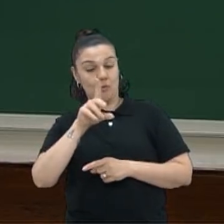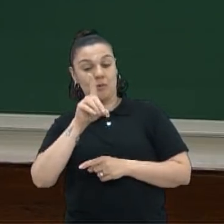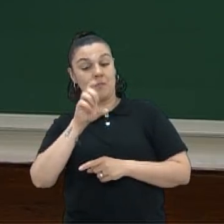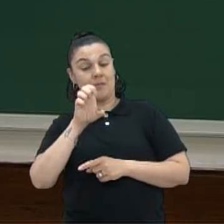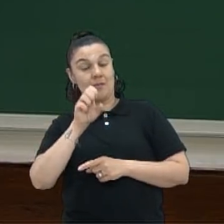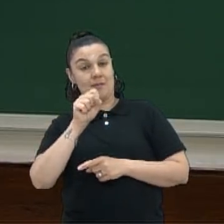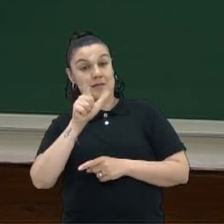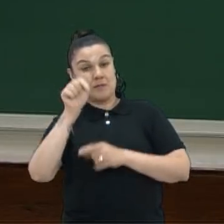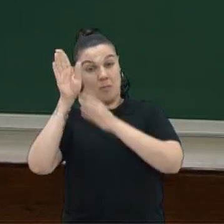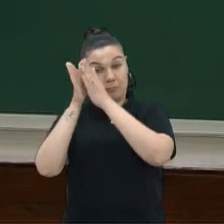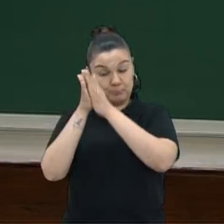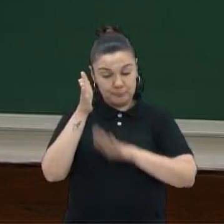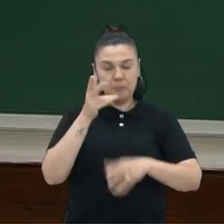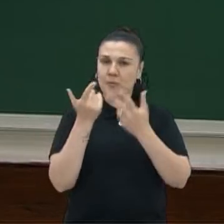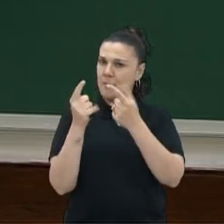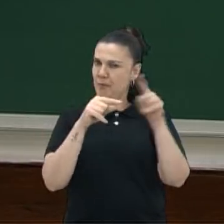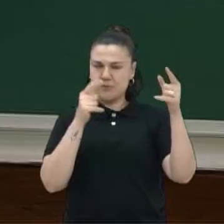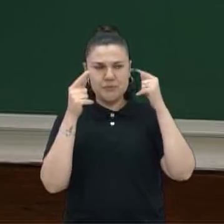de terra.